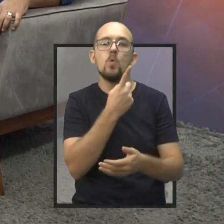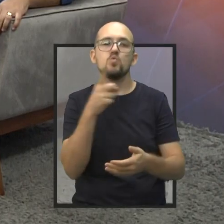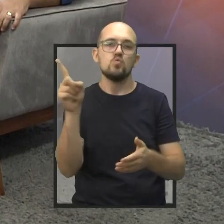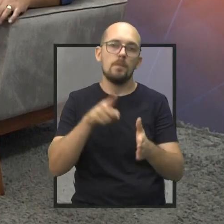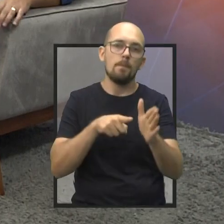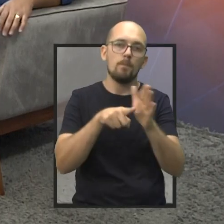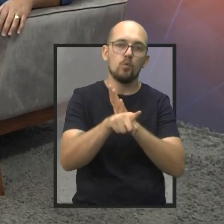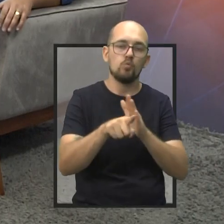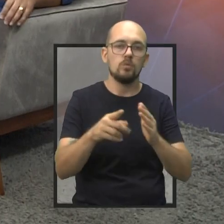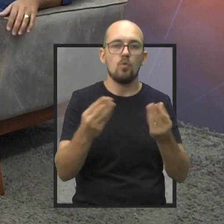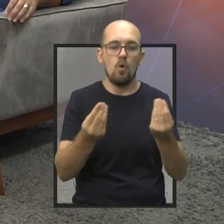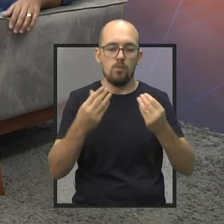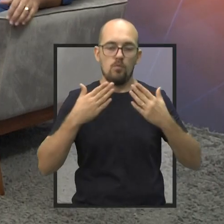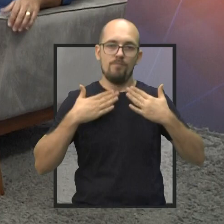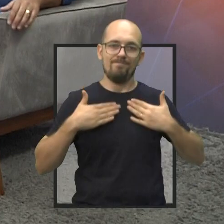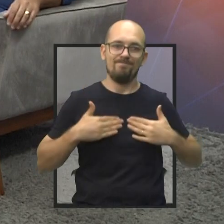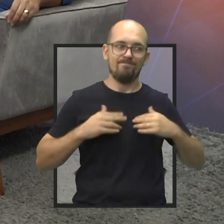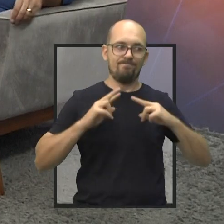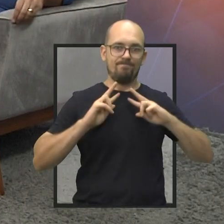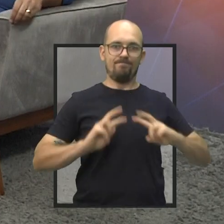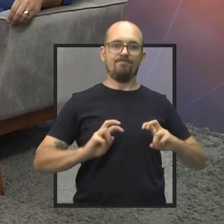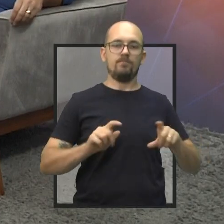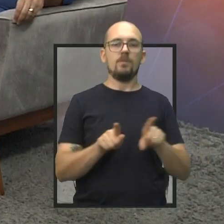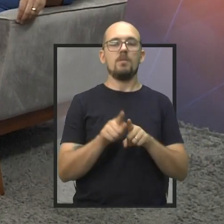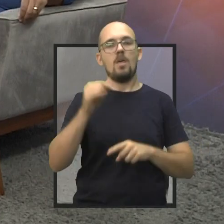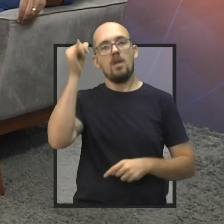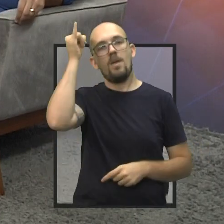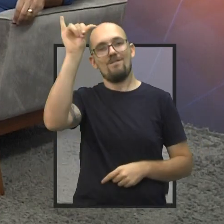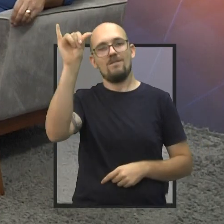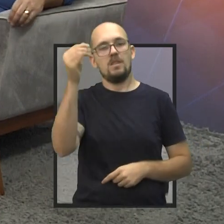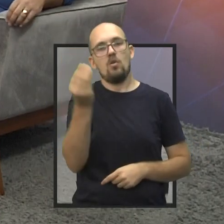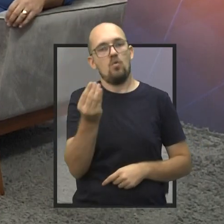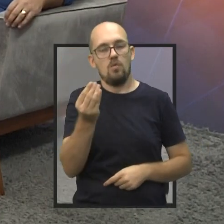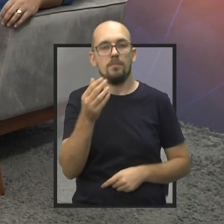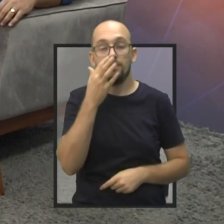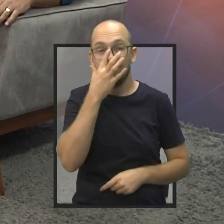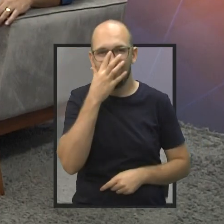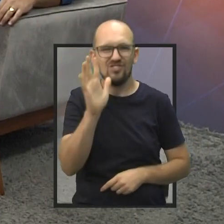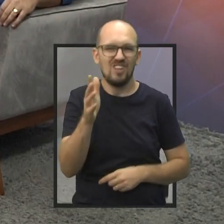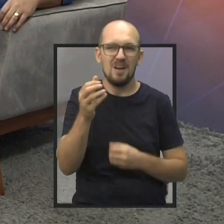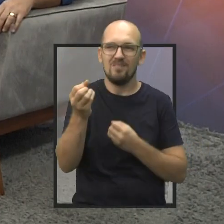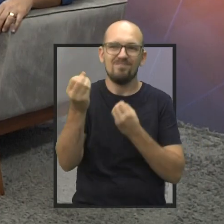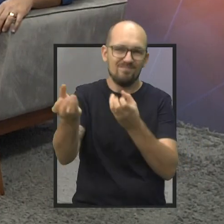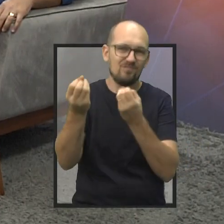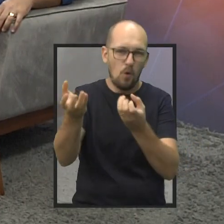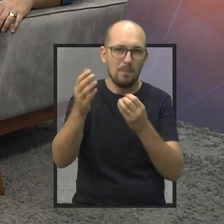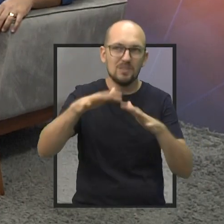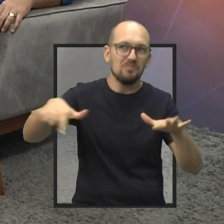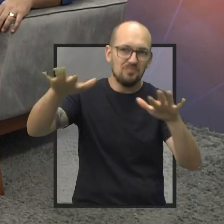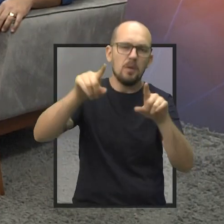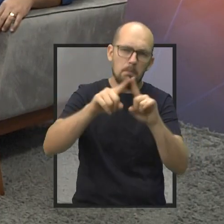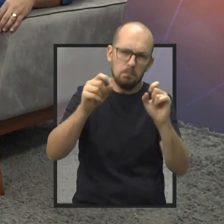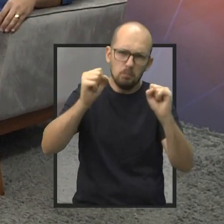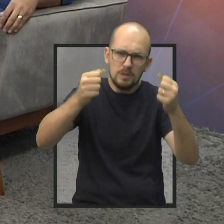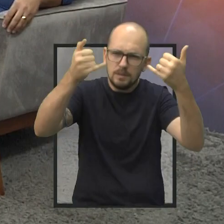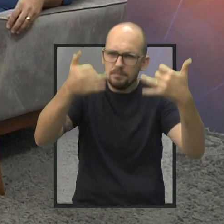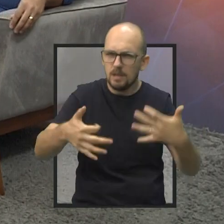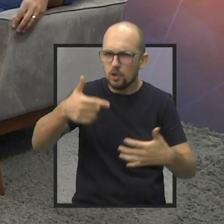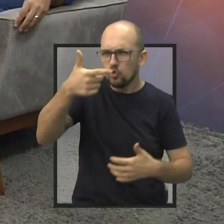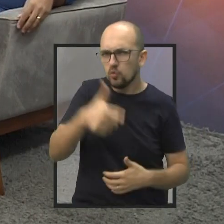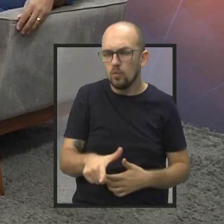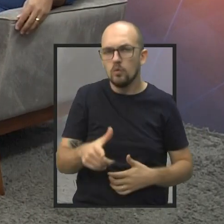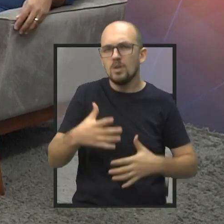sobre sintomas e prevenção, né? Acho que a maioria das pessoas já teve até acesso a esse tipo de informação, mas reforça para a gente, então,